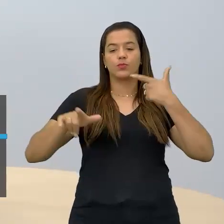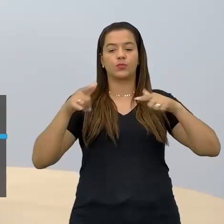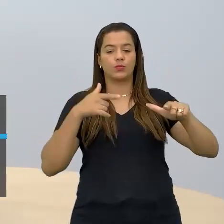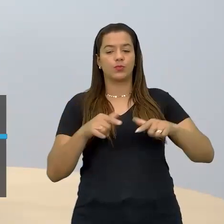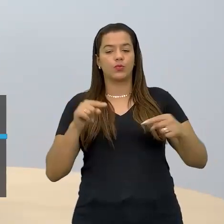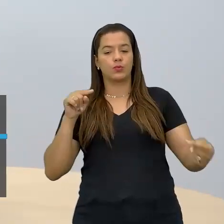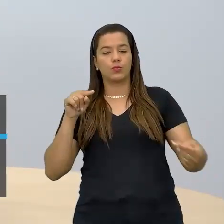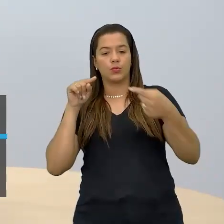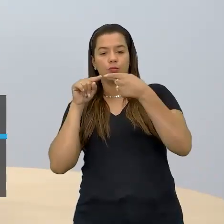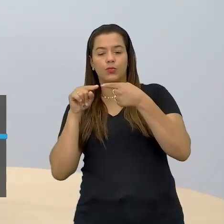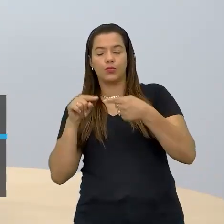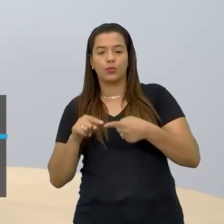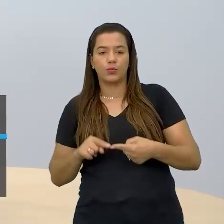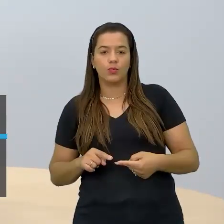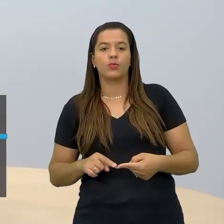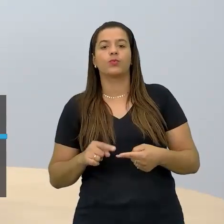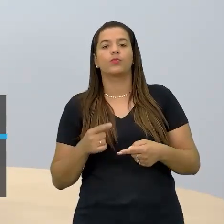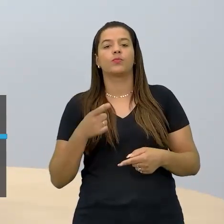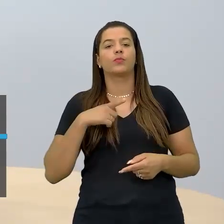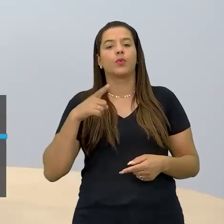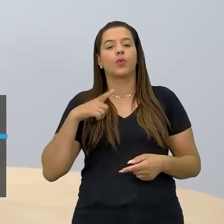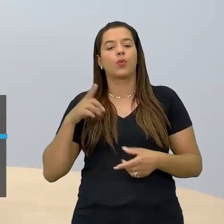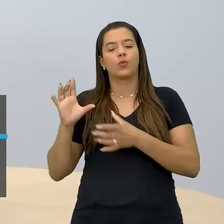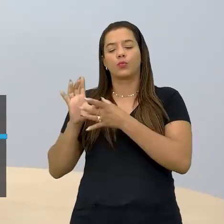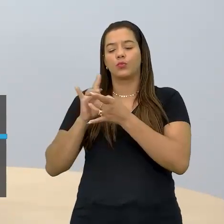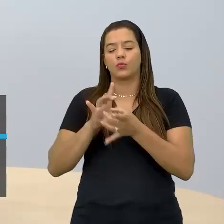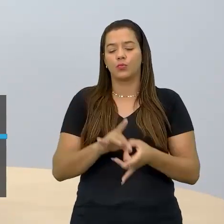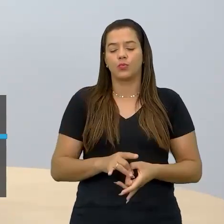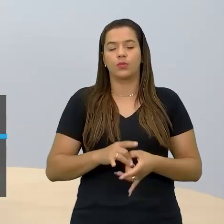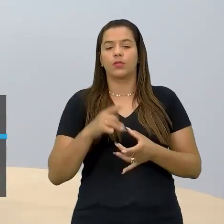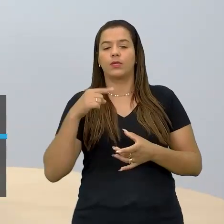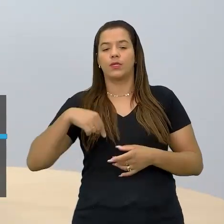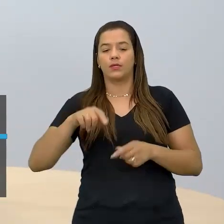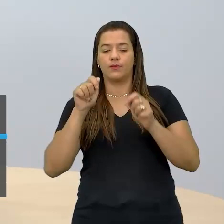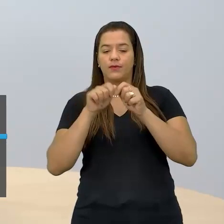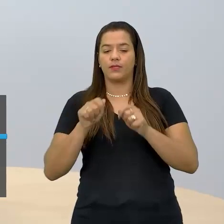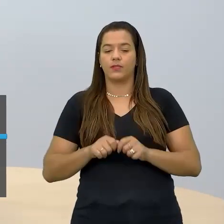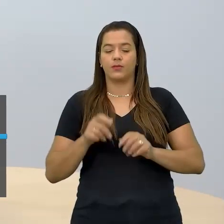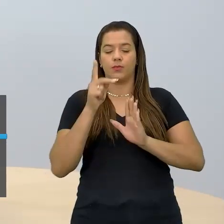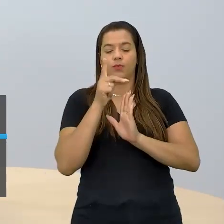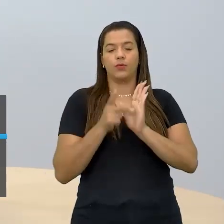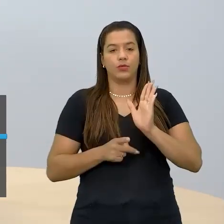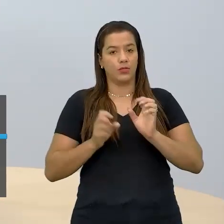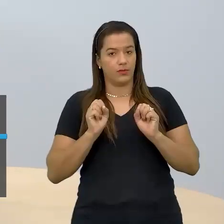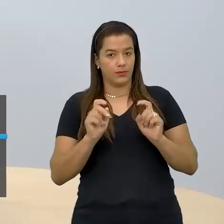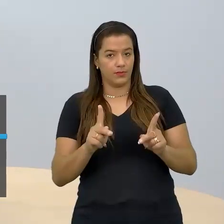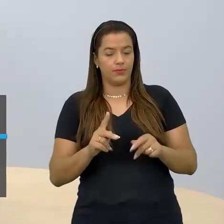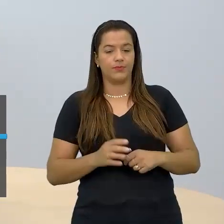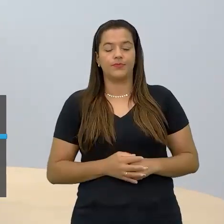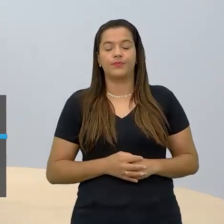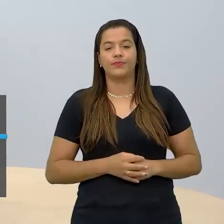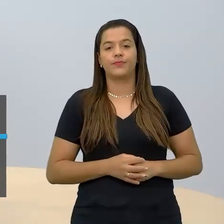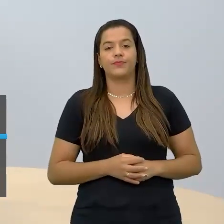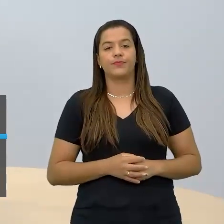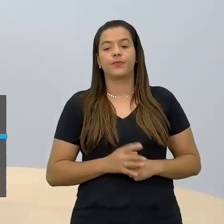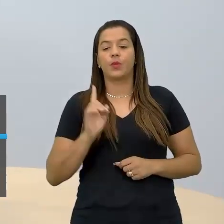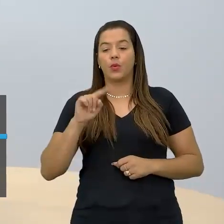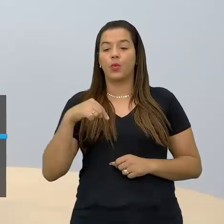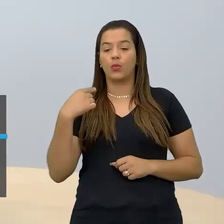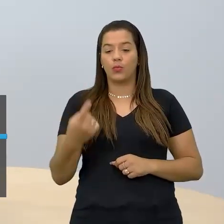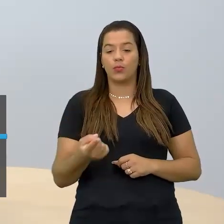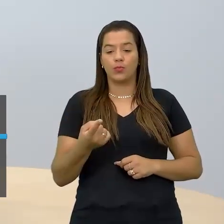acordo com o contexto, com as suas turmas, e assim realizar o projeto, tudo bem? Então, próximo slide,